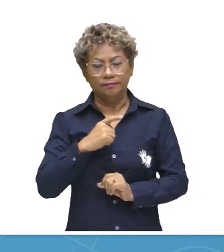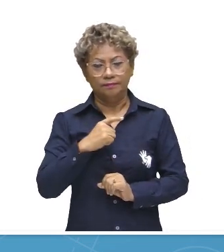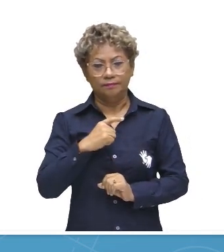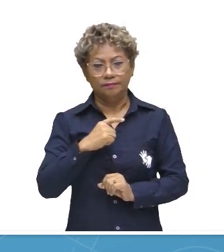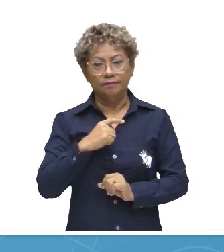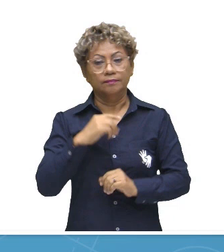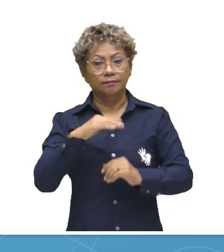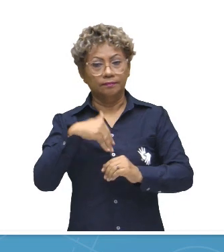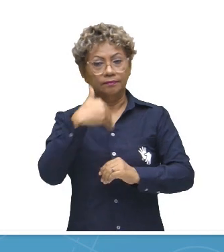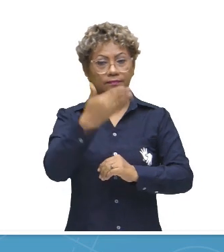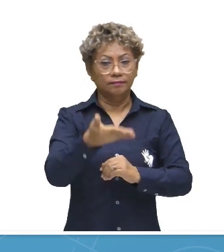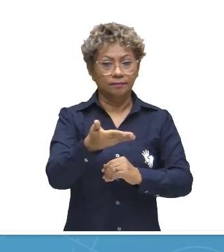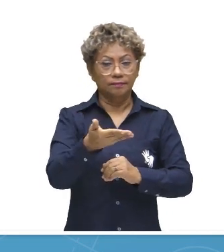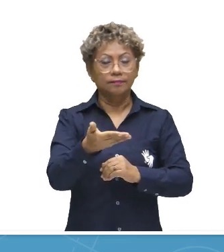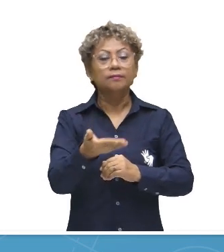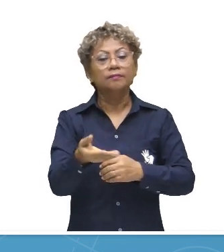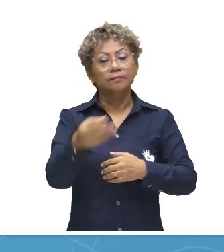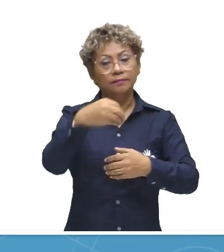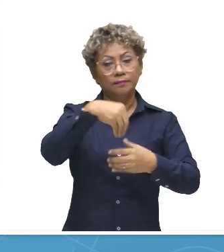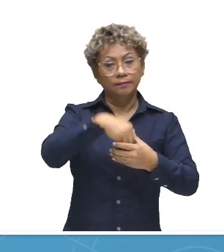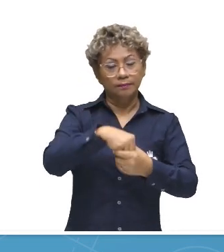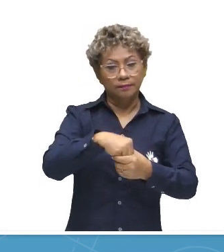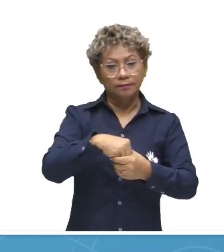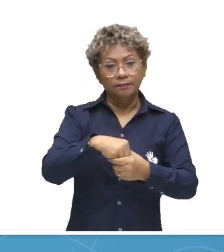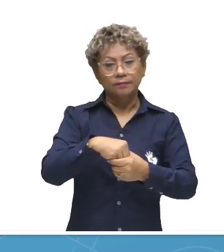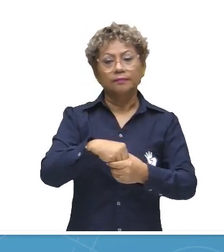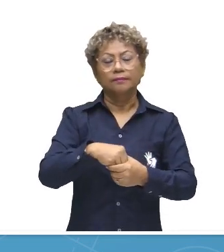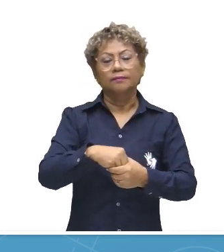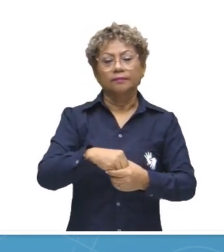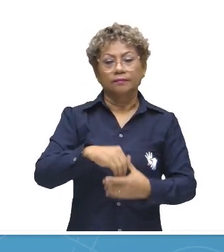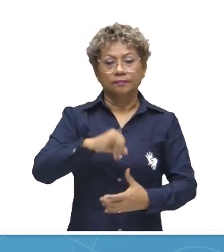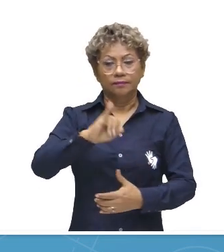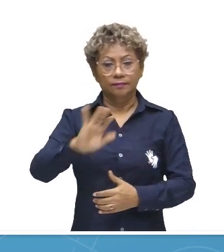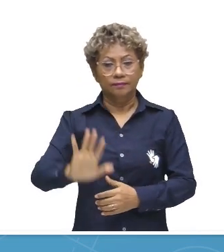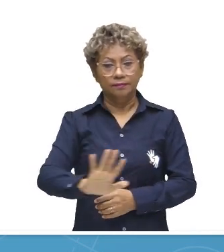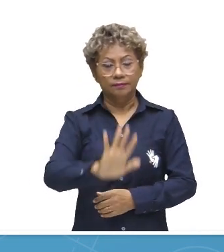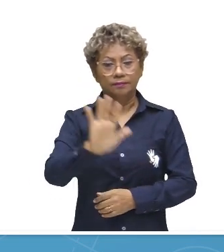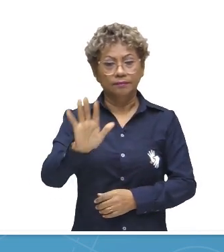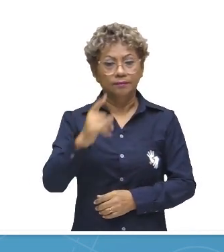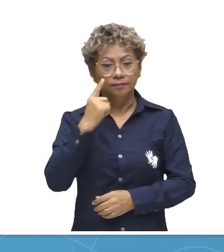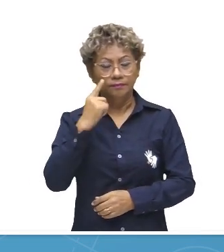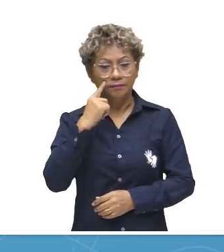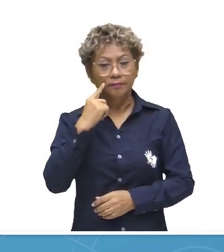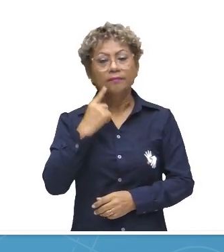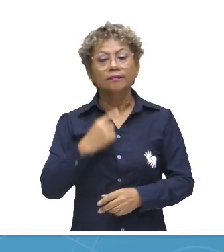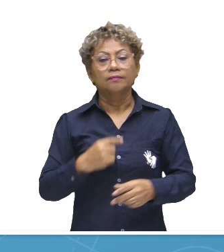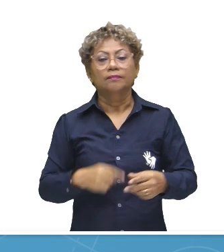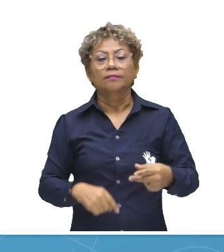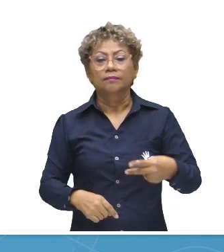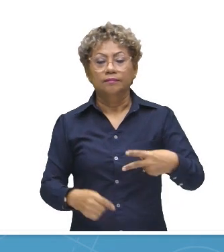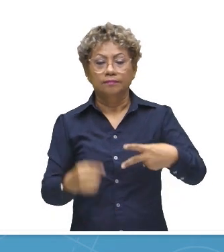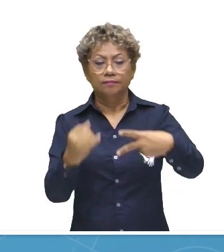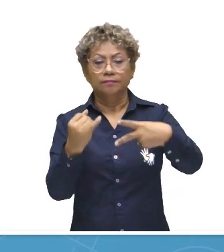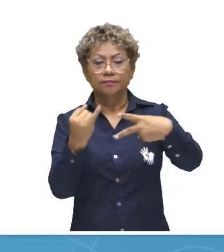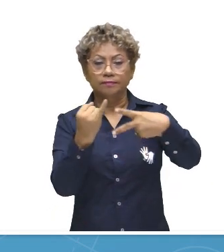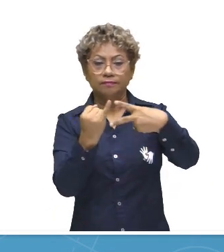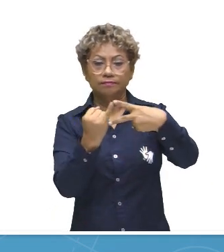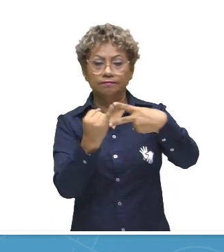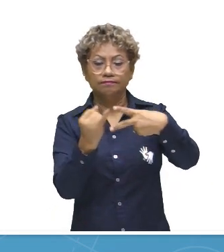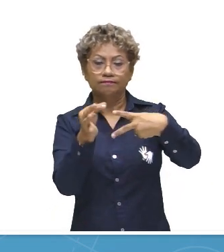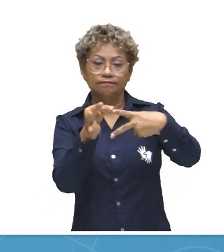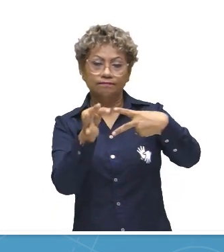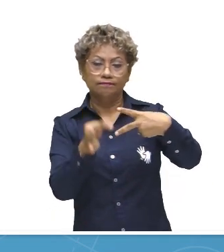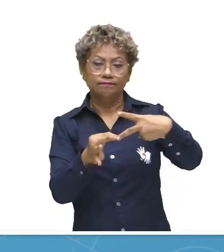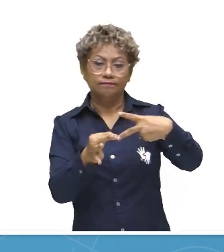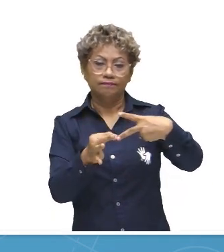interna formada no vértice do polígono, né, e a externa, que é um prolongamento